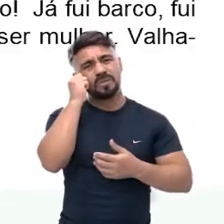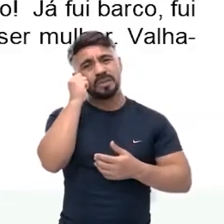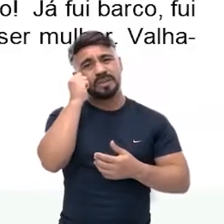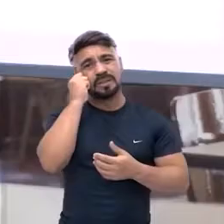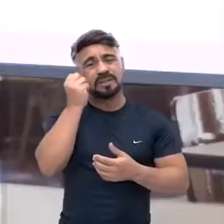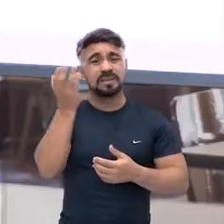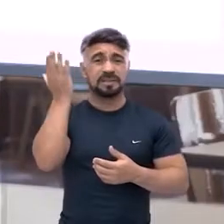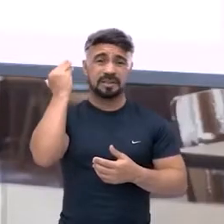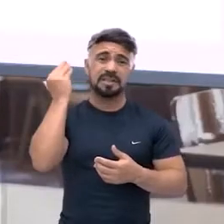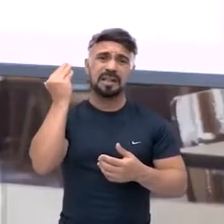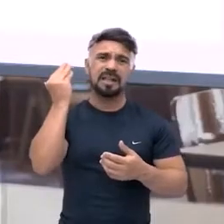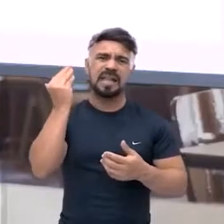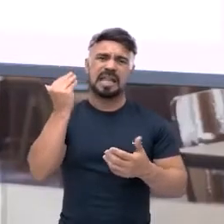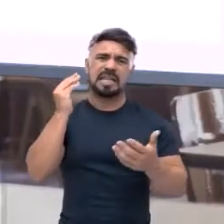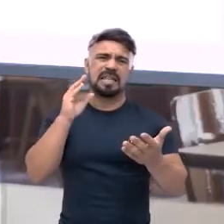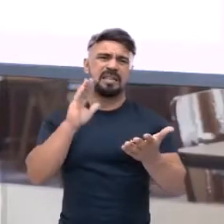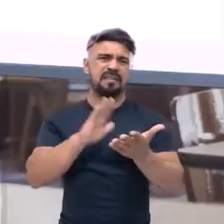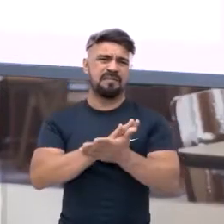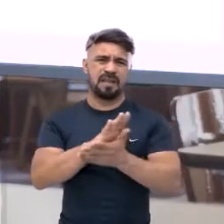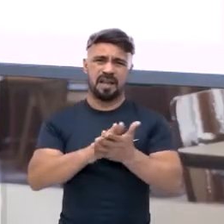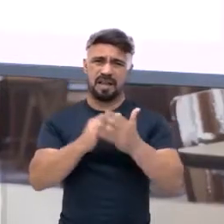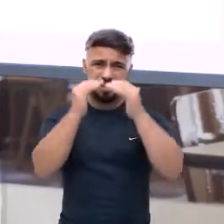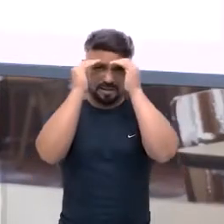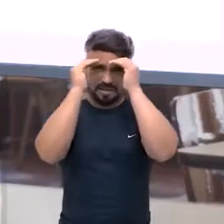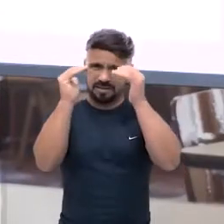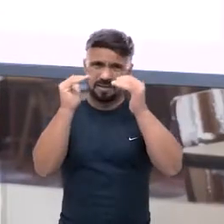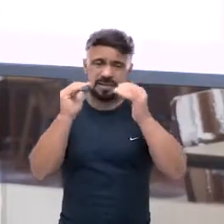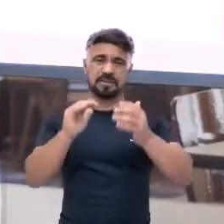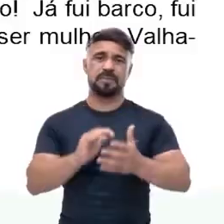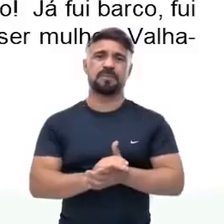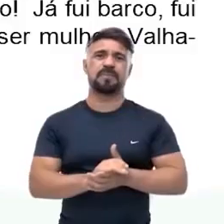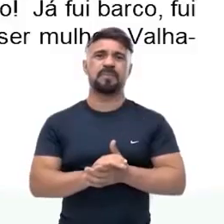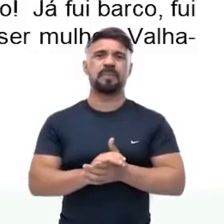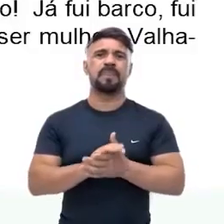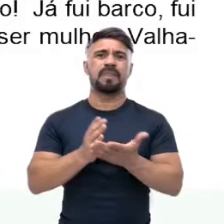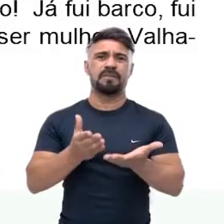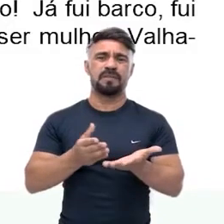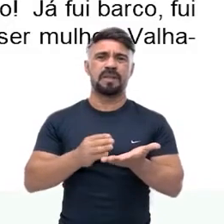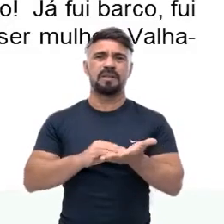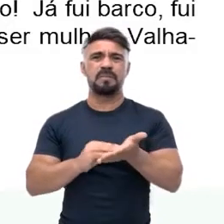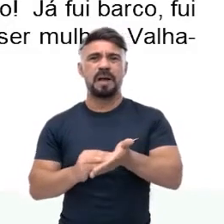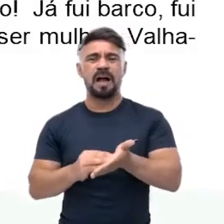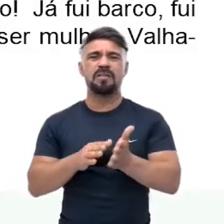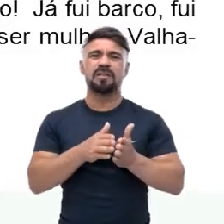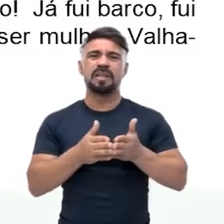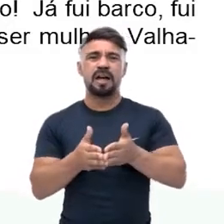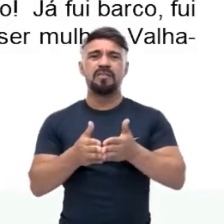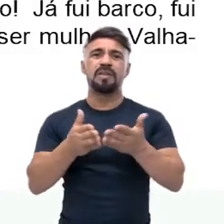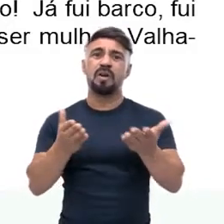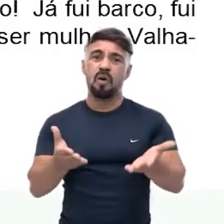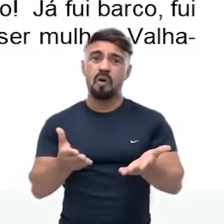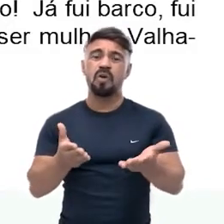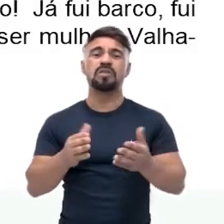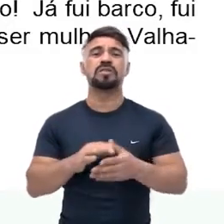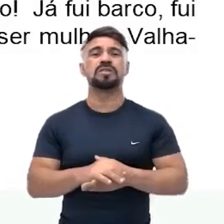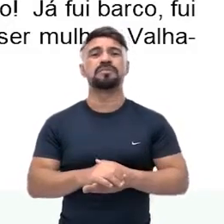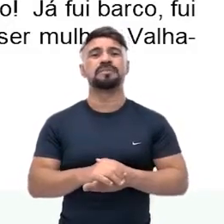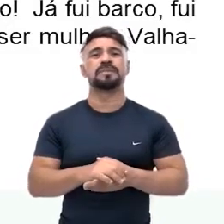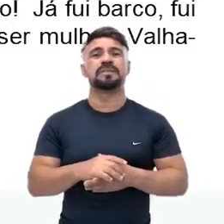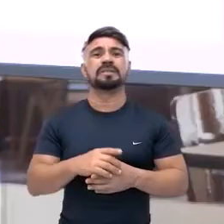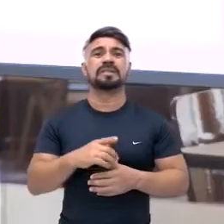eu dormir. Isso tem nada de falta de respeito. Já fui barco, já fui navio, mas hoje